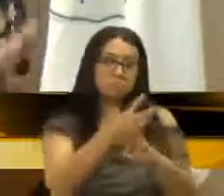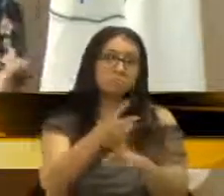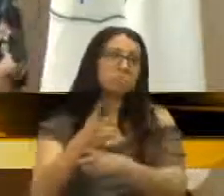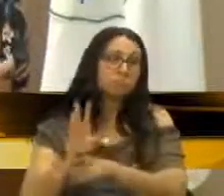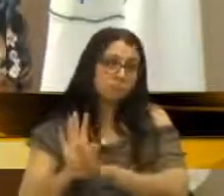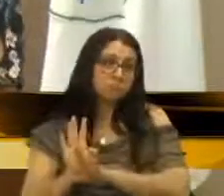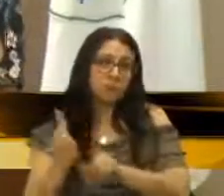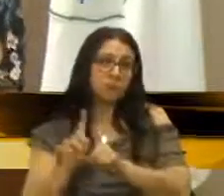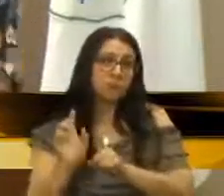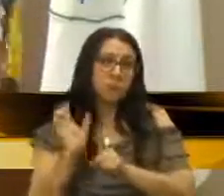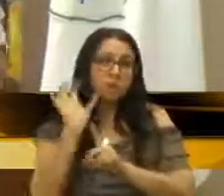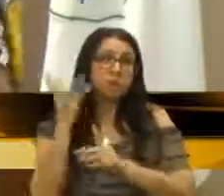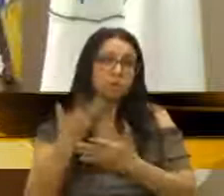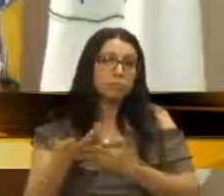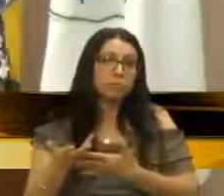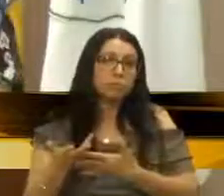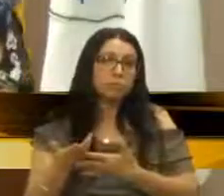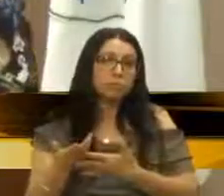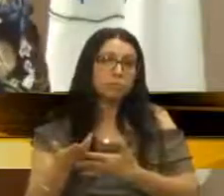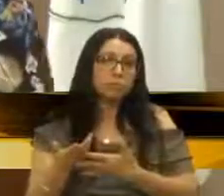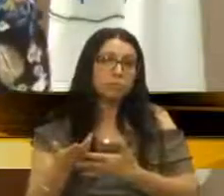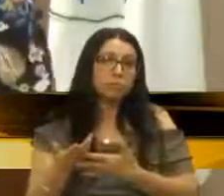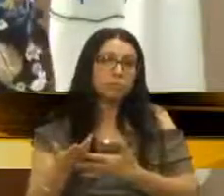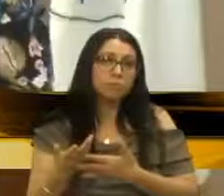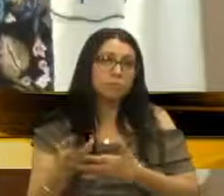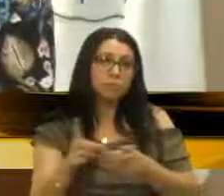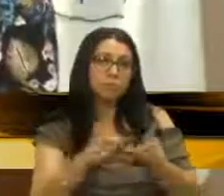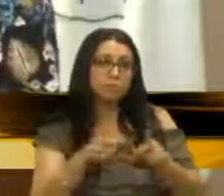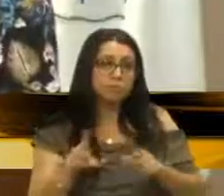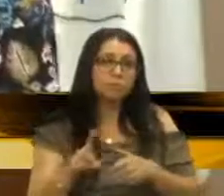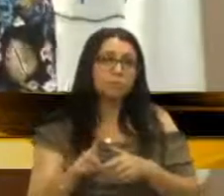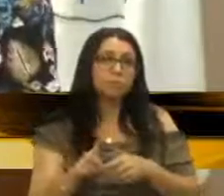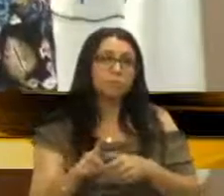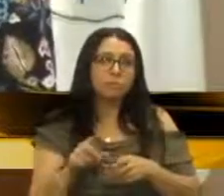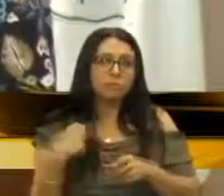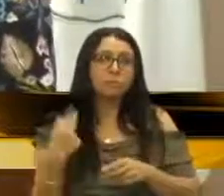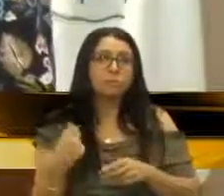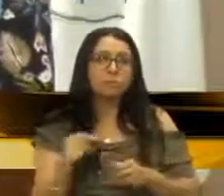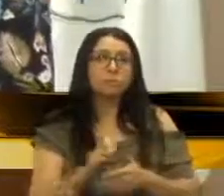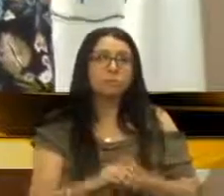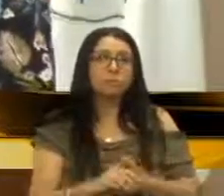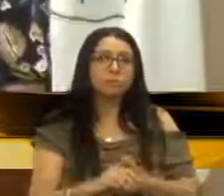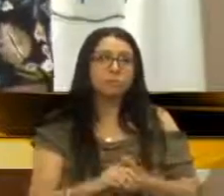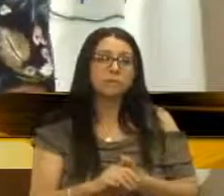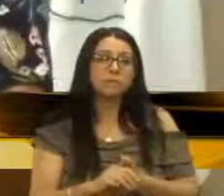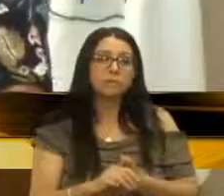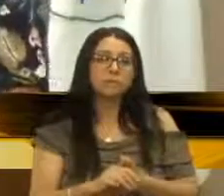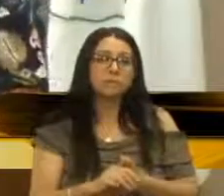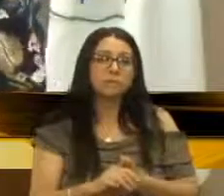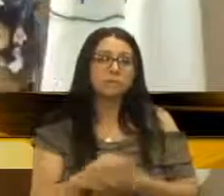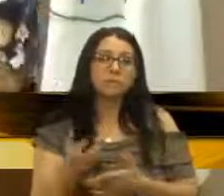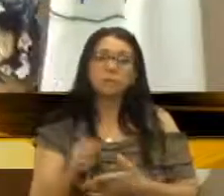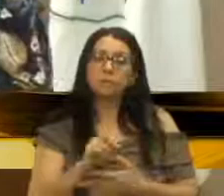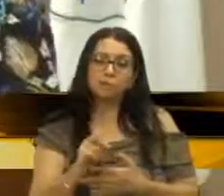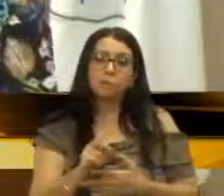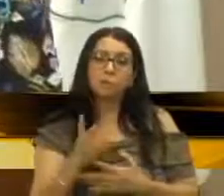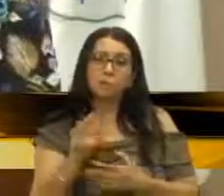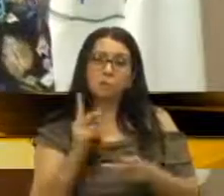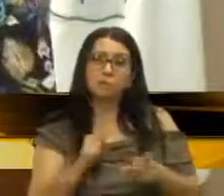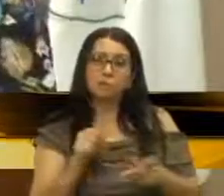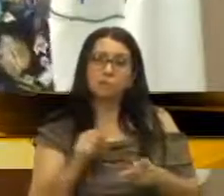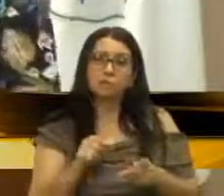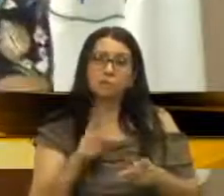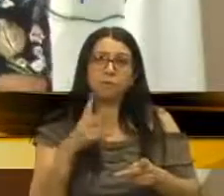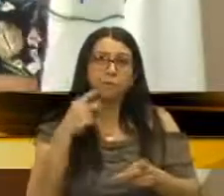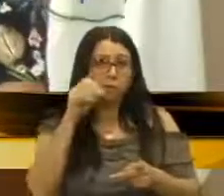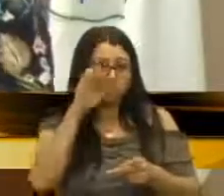que não acontece daqui a pouco em outros distritos mas que nós precisamos porque queira ou não muitos produtores vereador